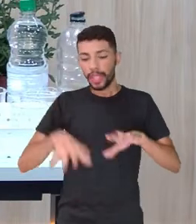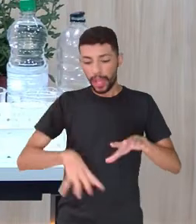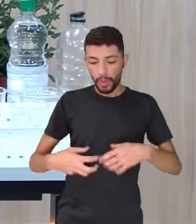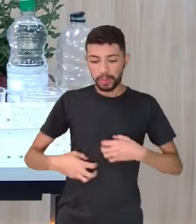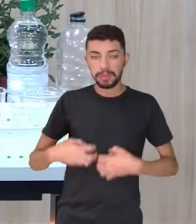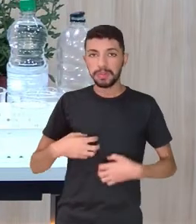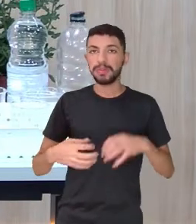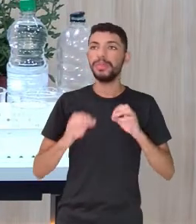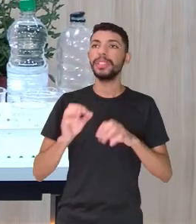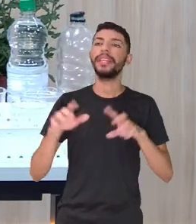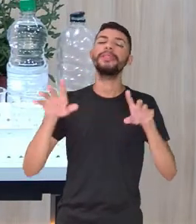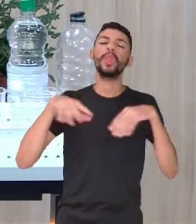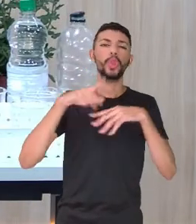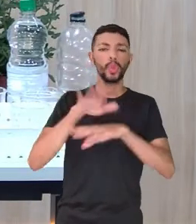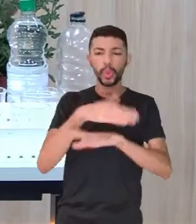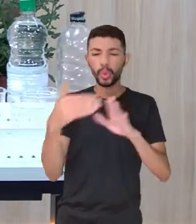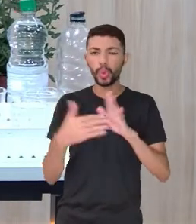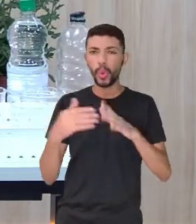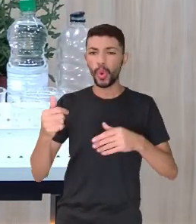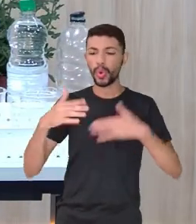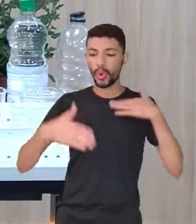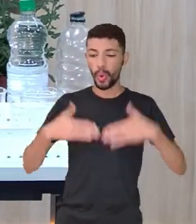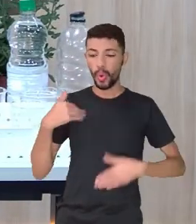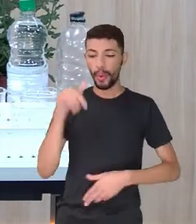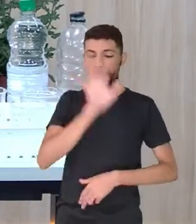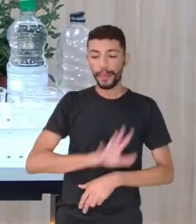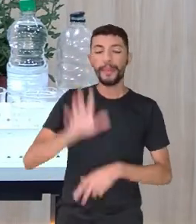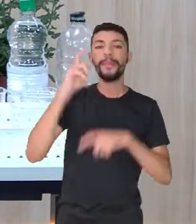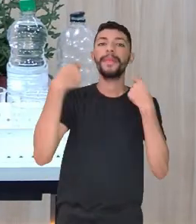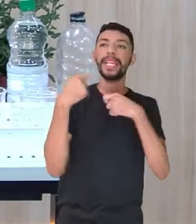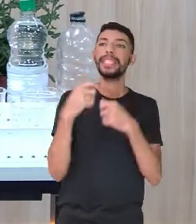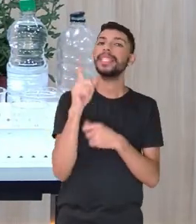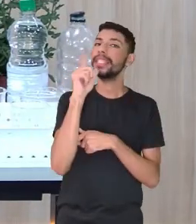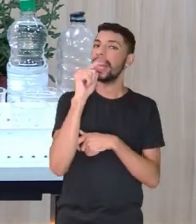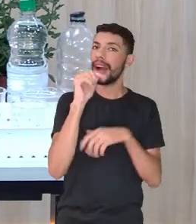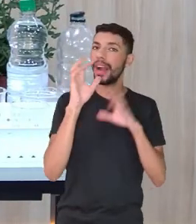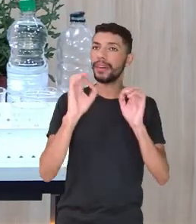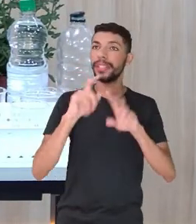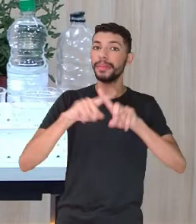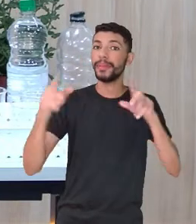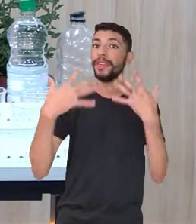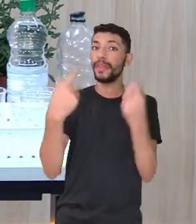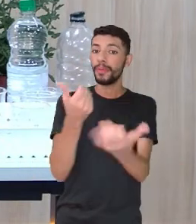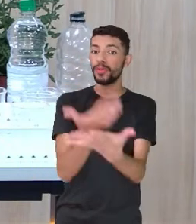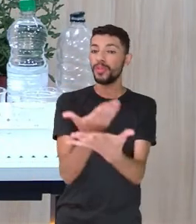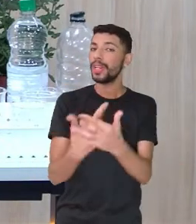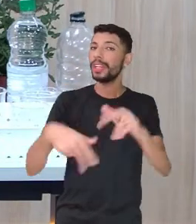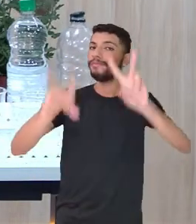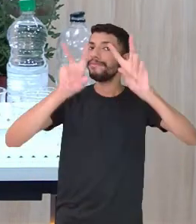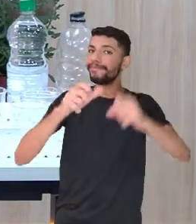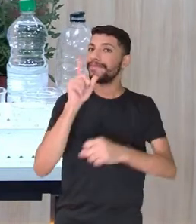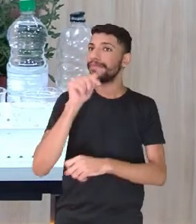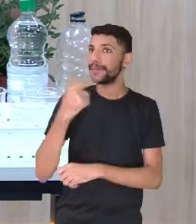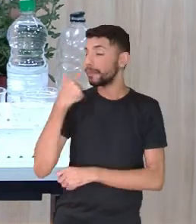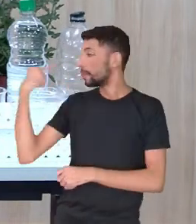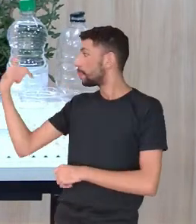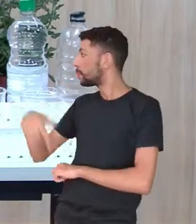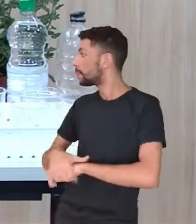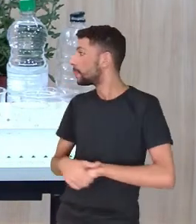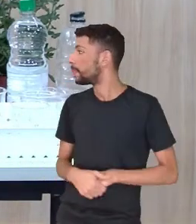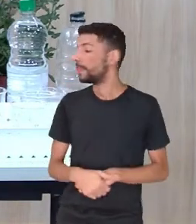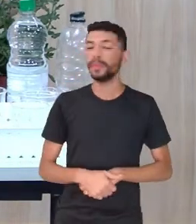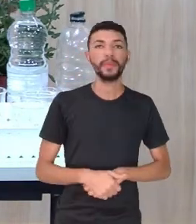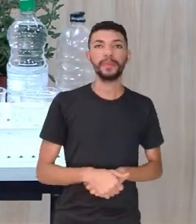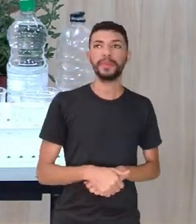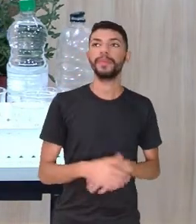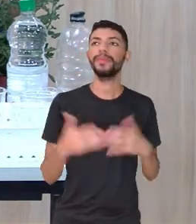excretor, tudo isso precisa de bastante água. Mas vamos conversar sobre água, né? Vamos voltar aí. O que é que eu tenho